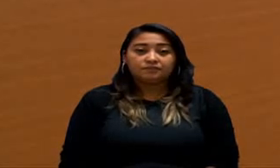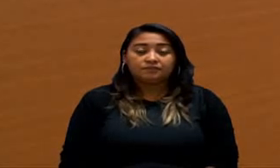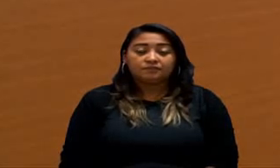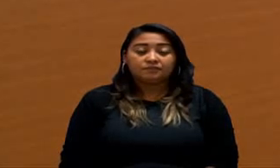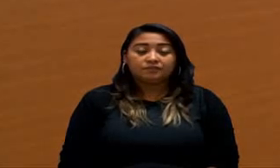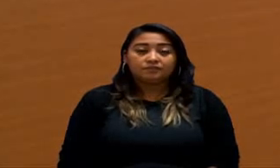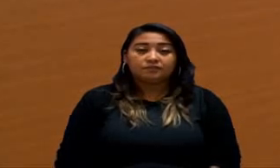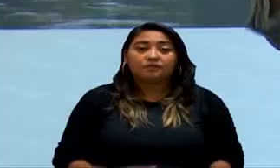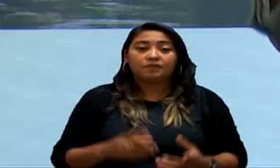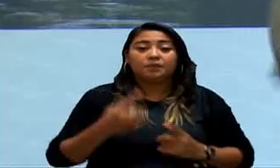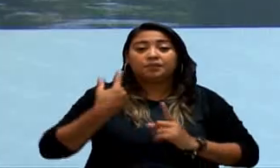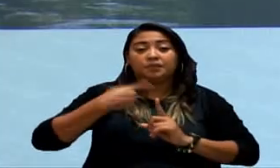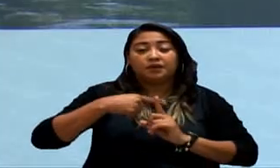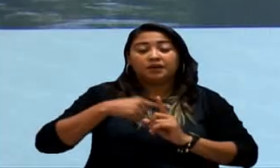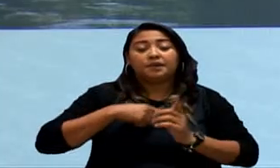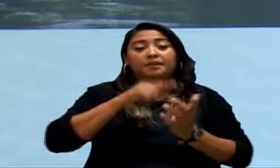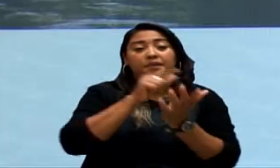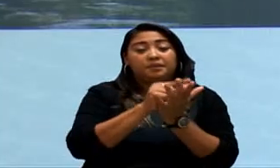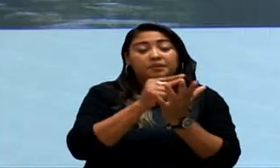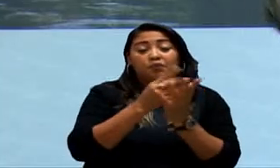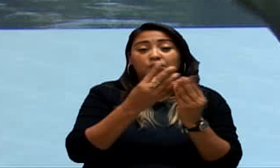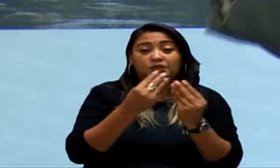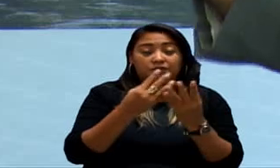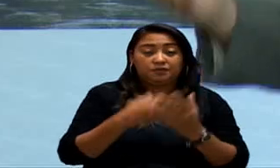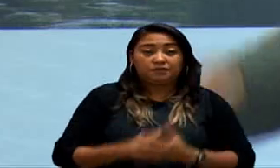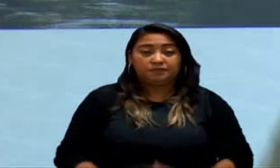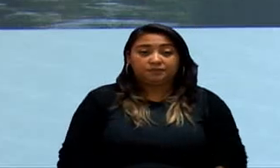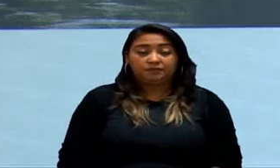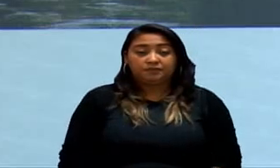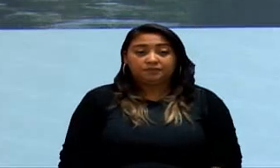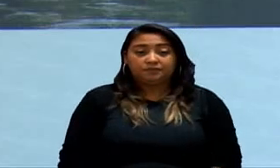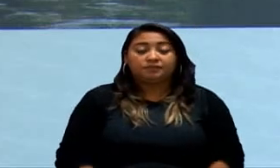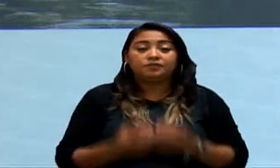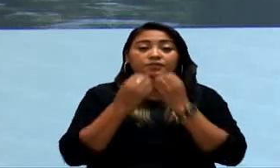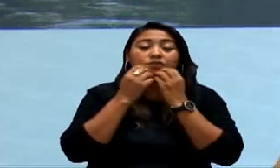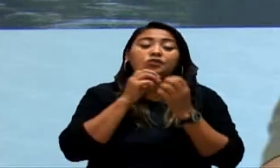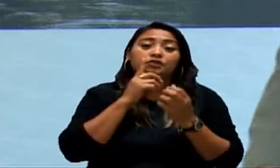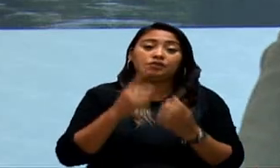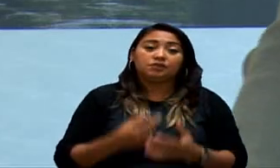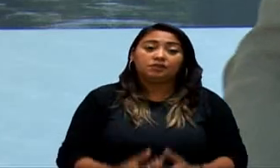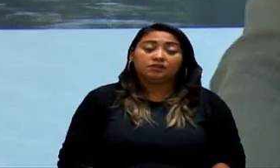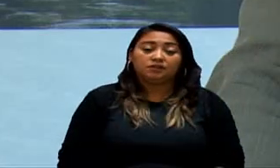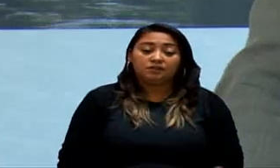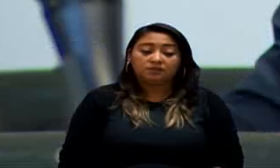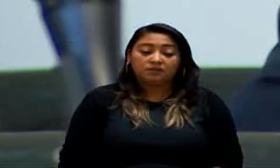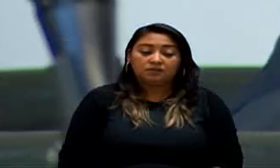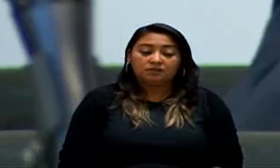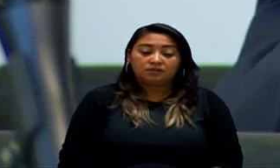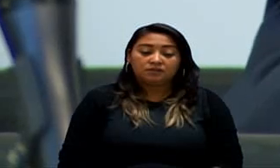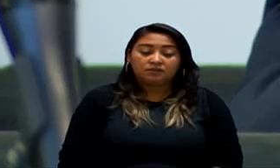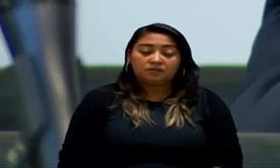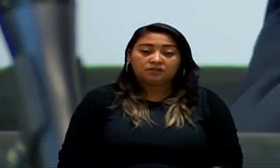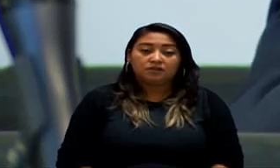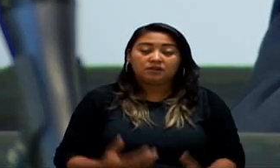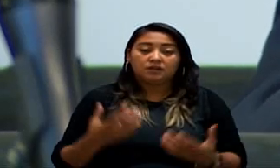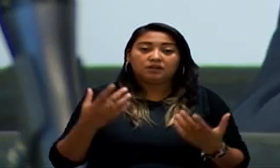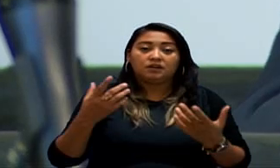Está aberto? Porque é uma papelada, senão fica aquela papelada. E... Bom dia, senhoras e senhores, vereadores e vereadoras.